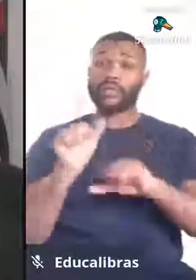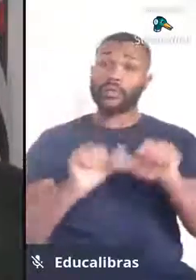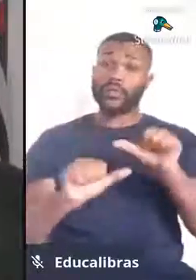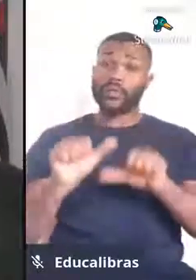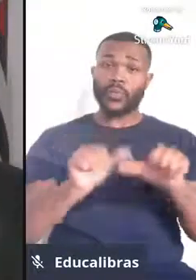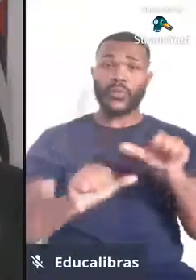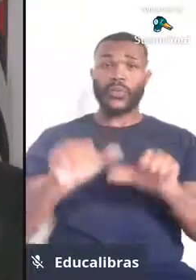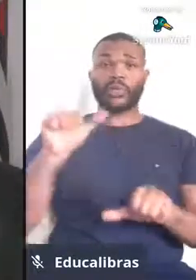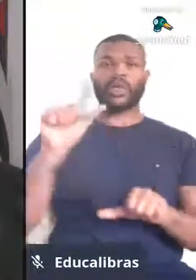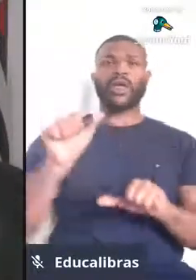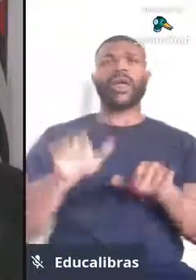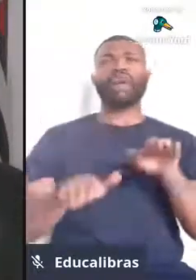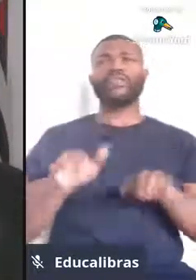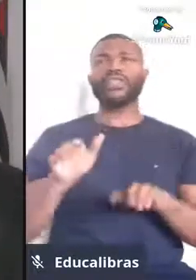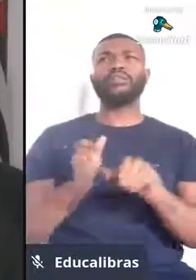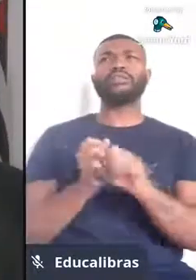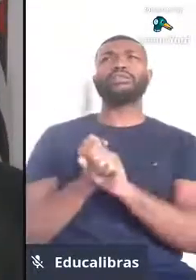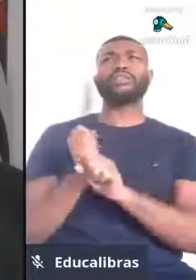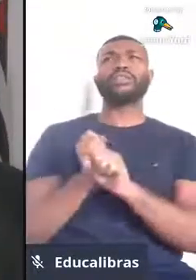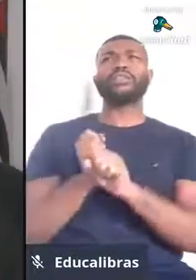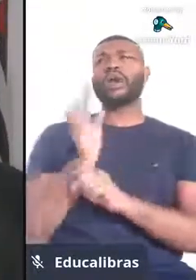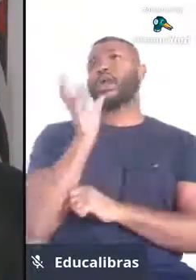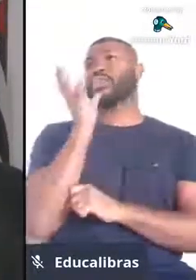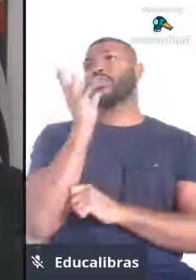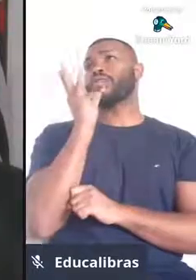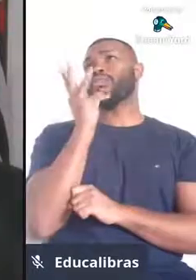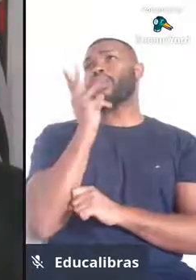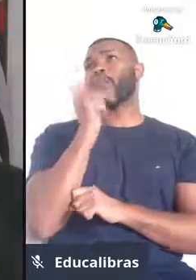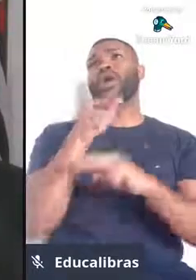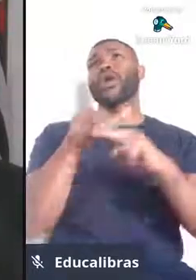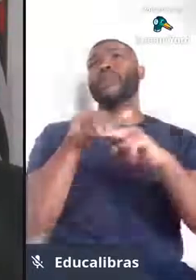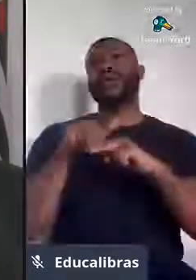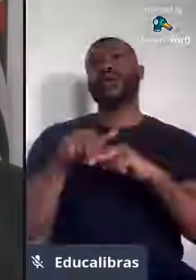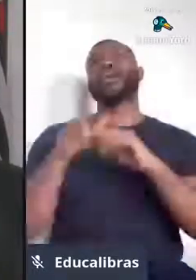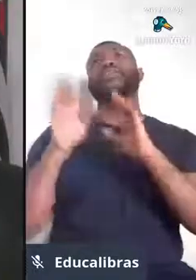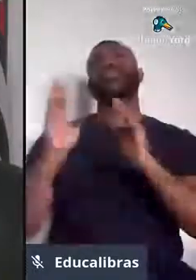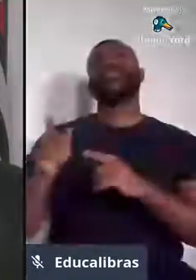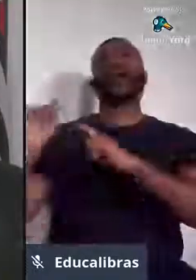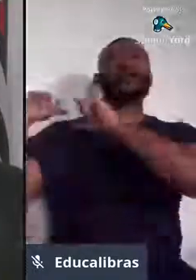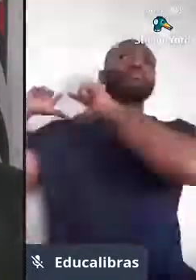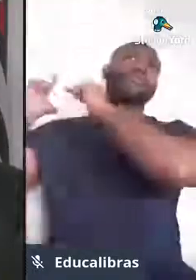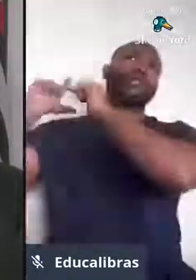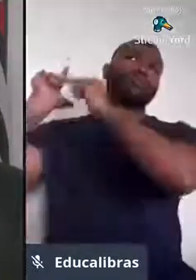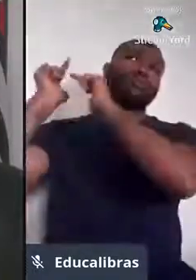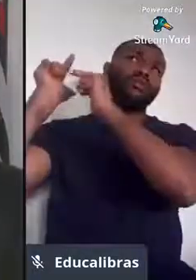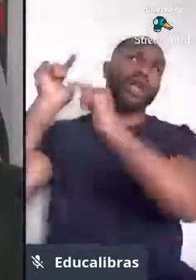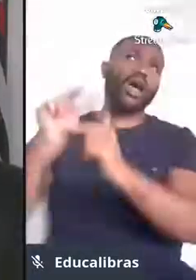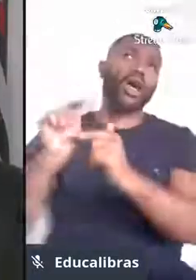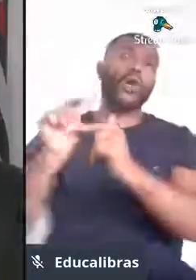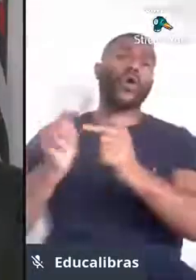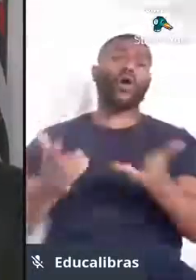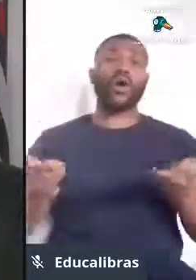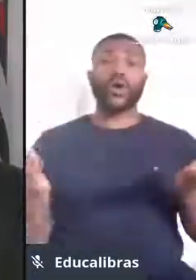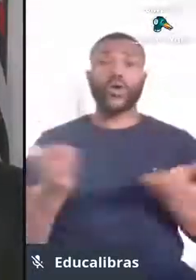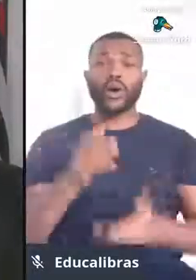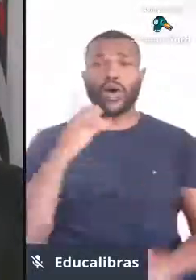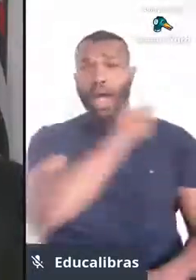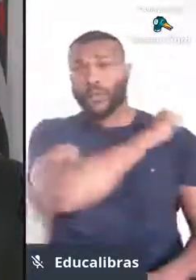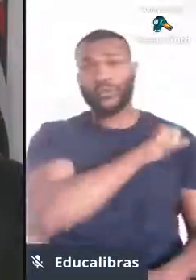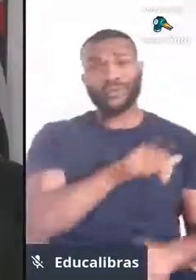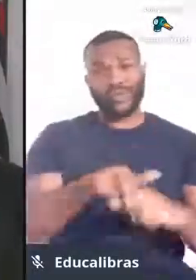tempo para fazer, né? As culturas organizacionais são enraizadas, são de difíceis modificações, mas a gente fez no choque.